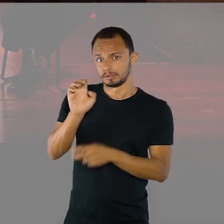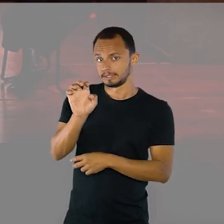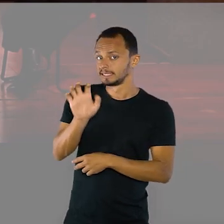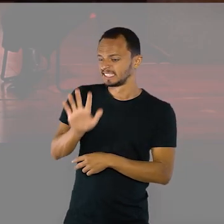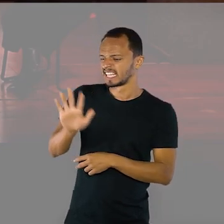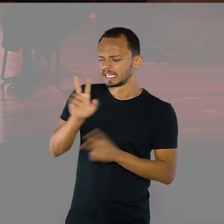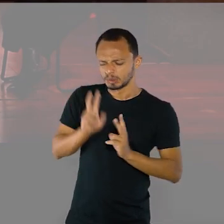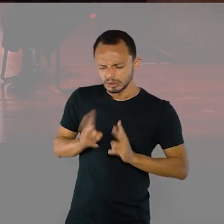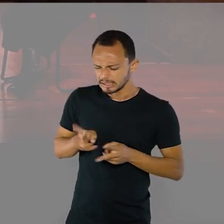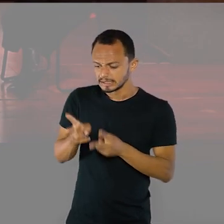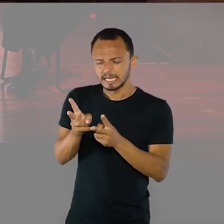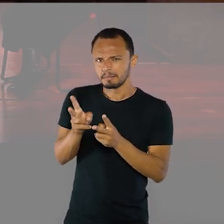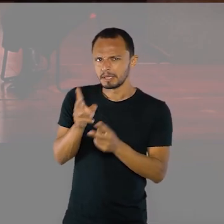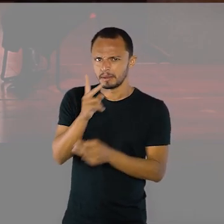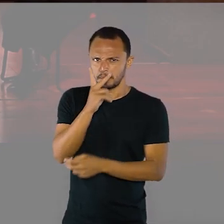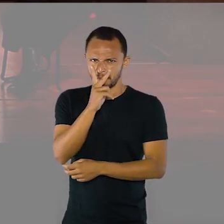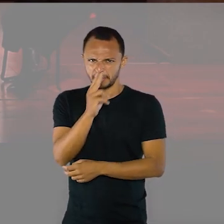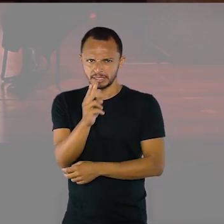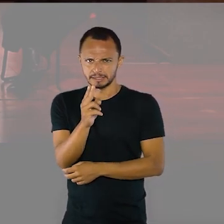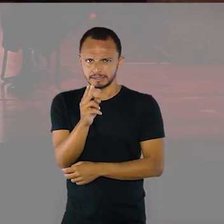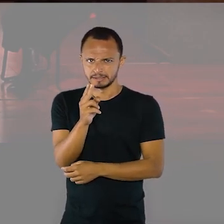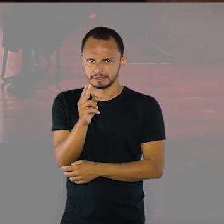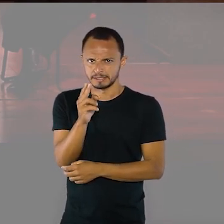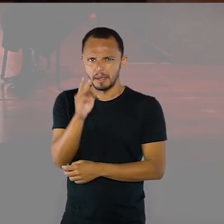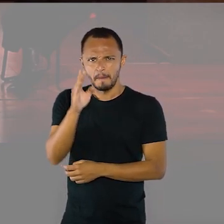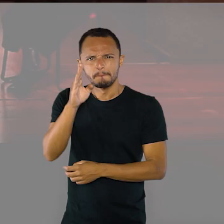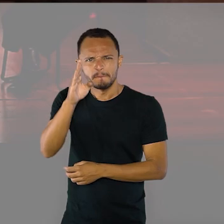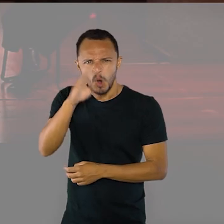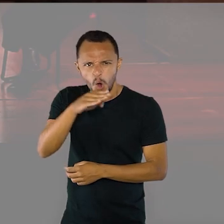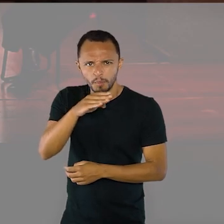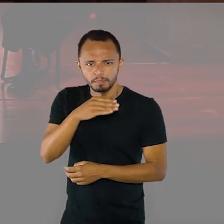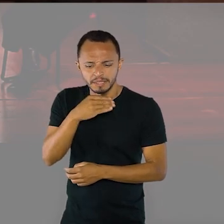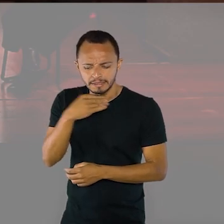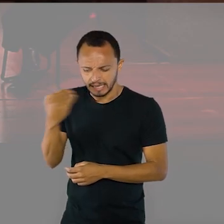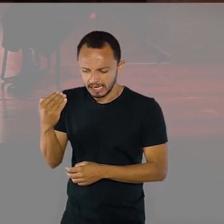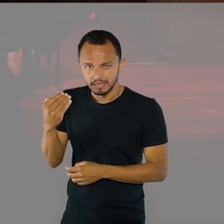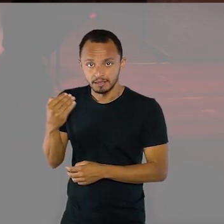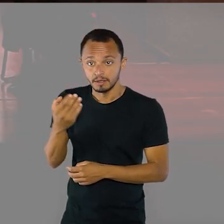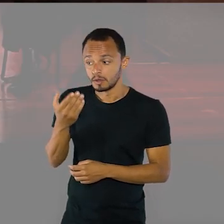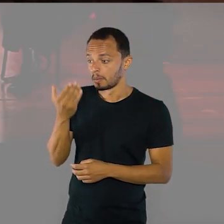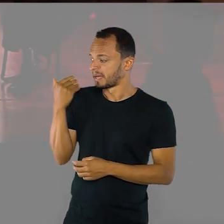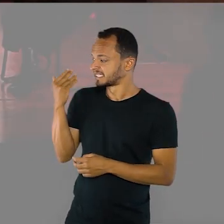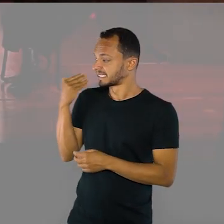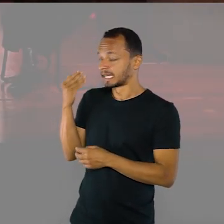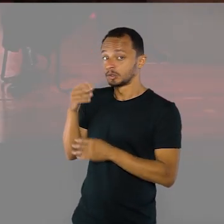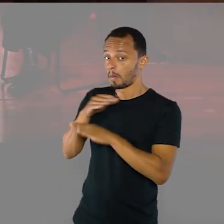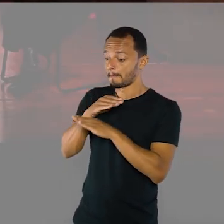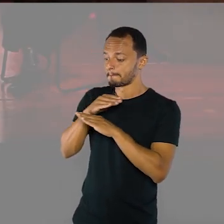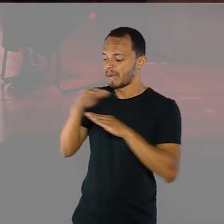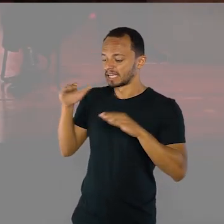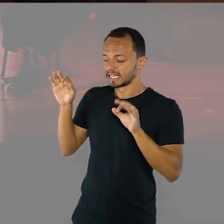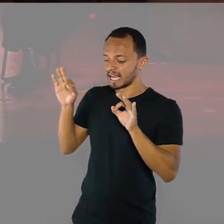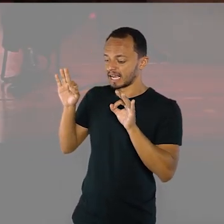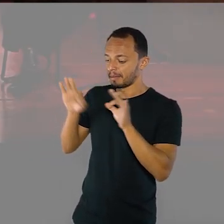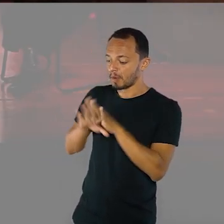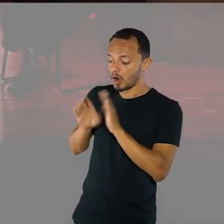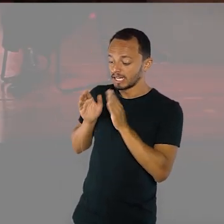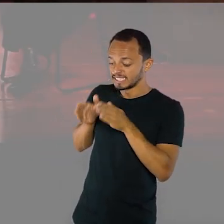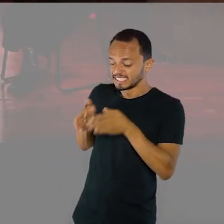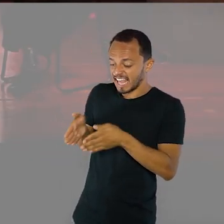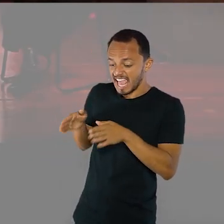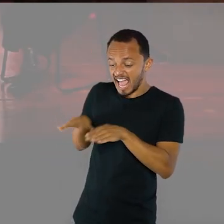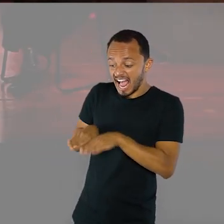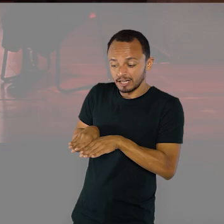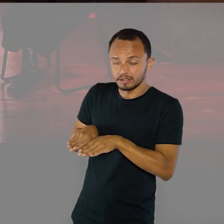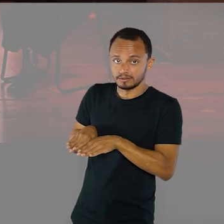de história. Né? História como algo passado e enterrado. Portanto, nada mais próximo